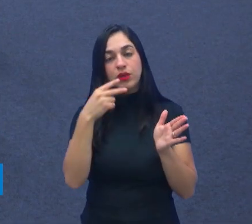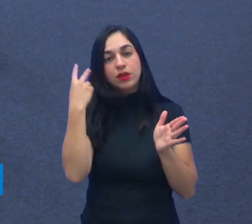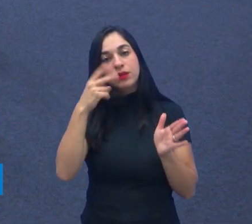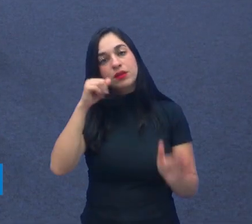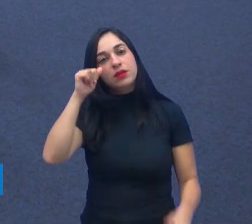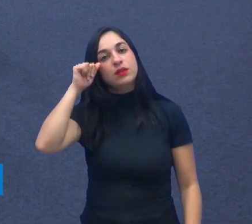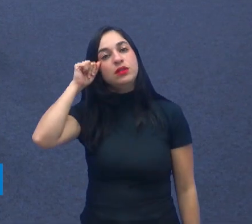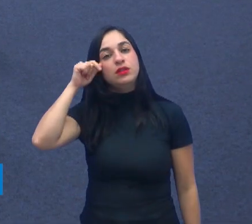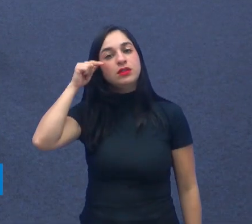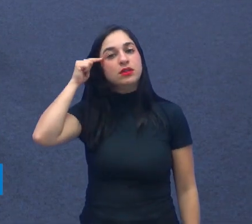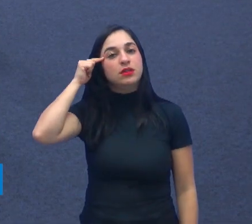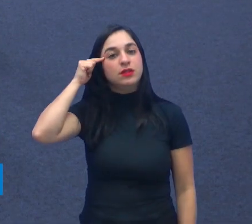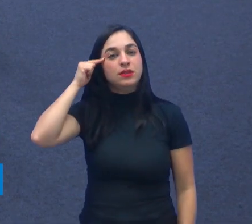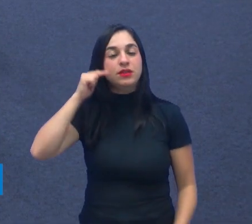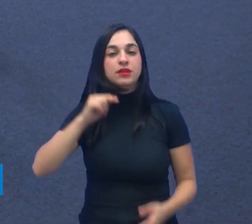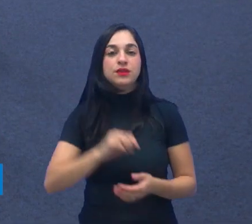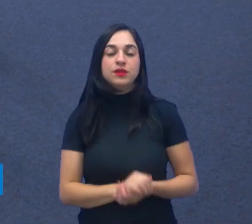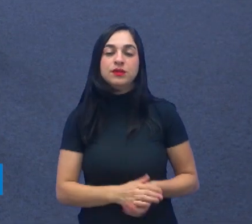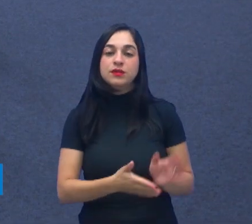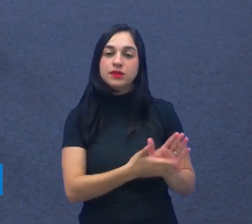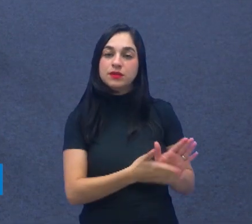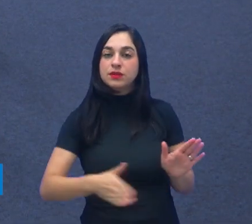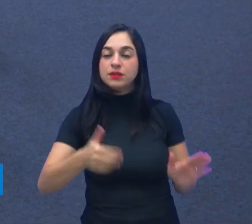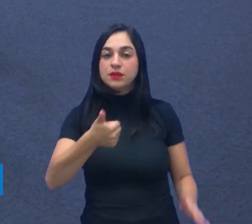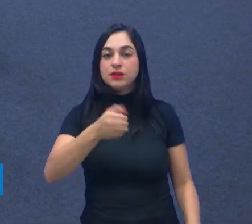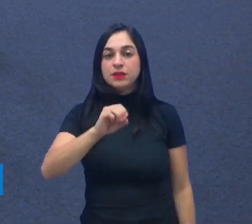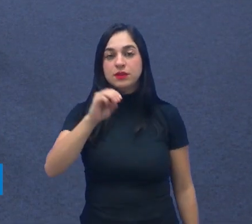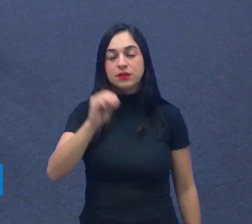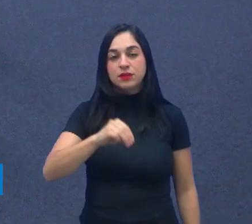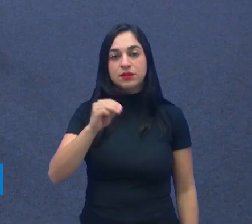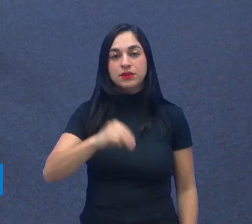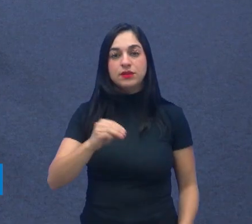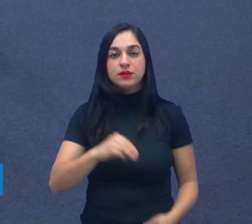Amélia Non. Vossa Excelência tem um tempo de 10 minutos, vereadora.